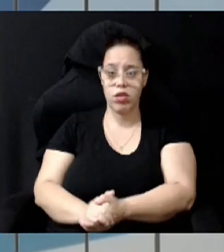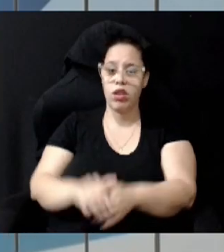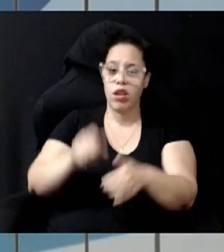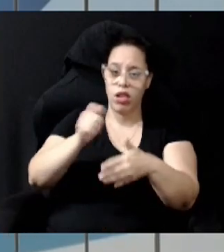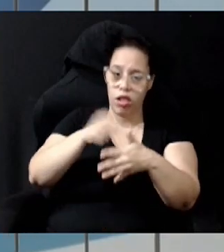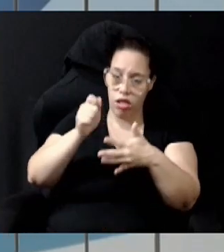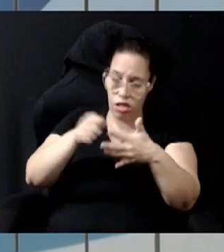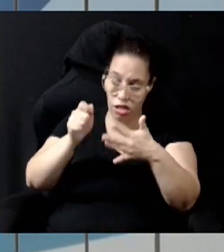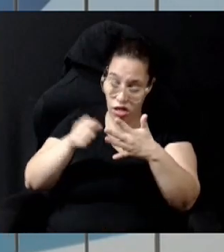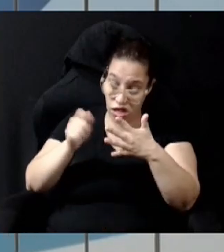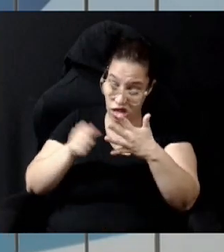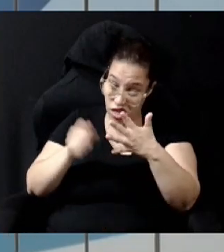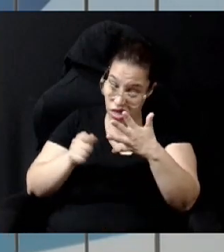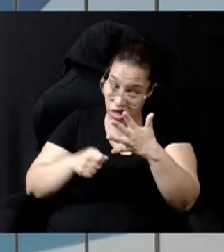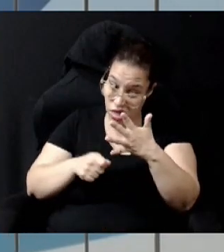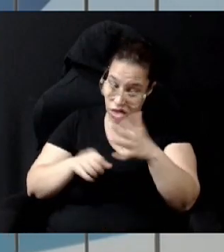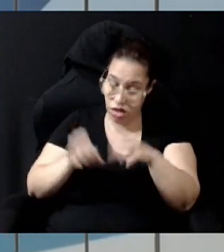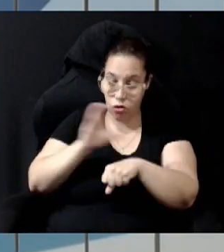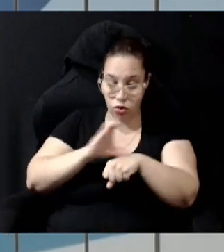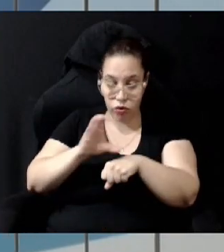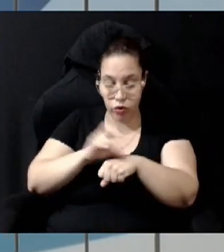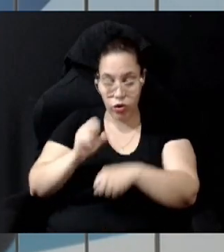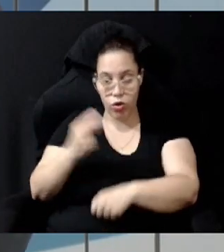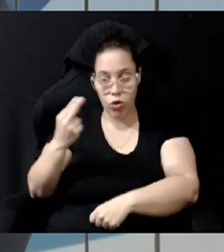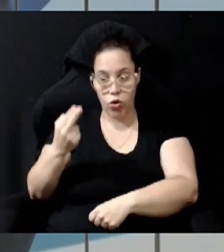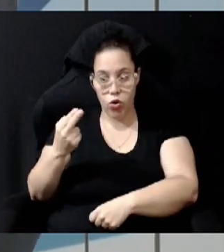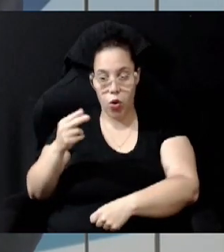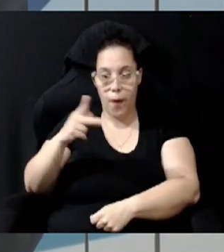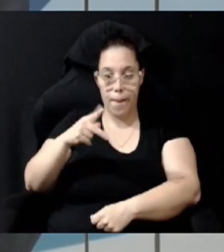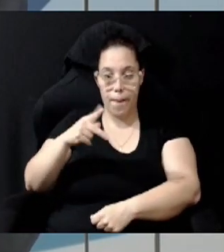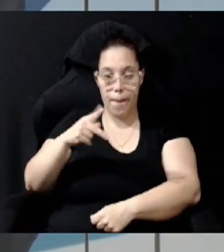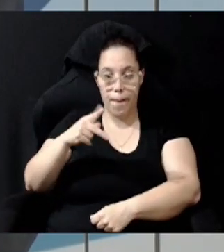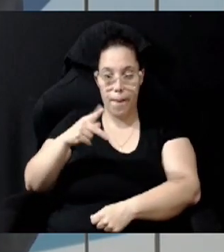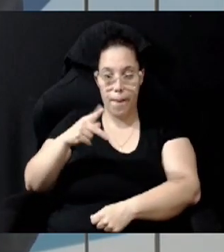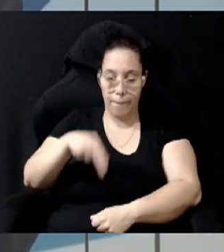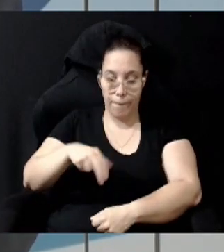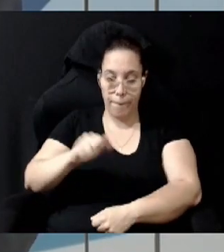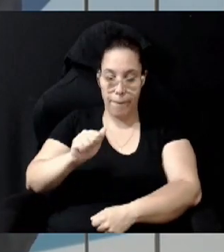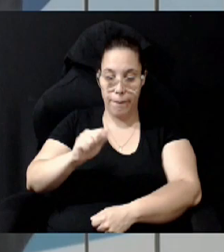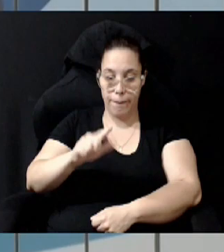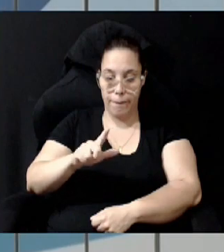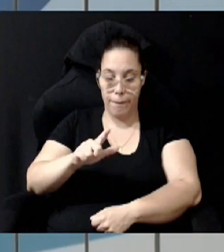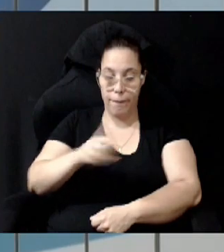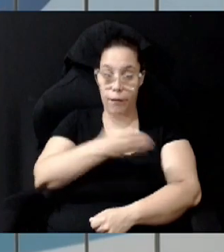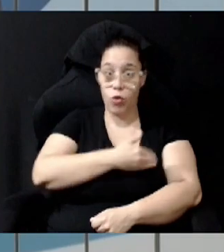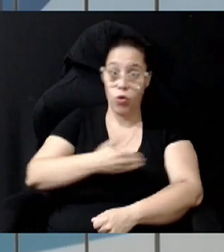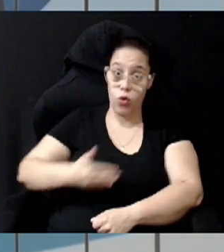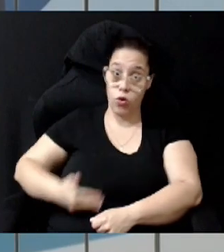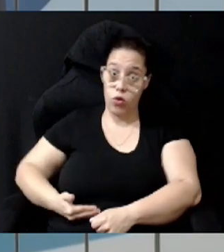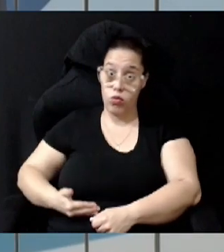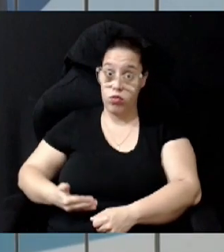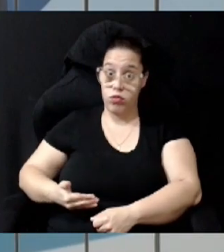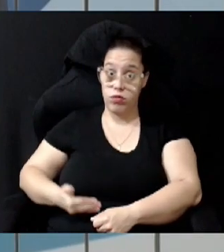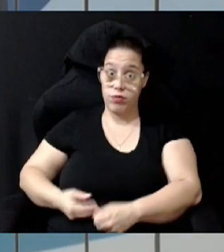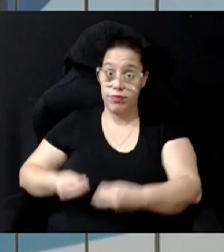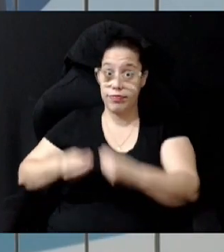natureza constitucional ou penal, quando envolve agentes públicos com foro, são levadas